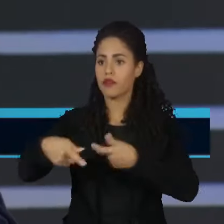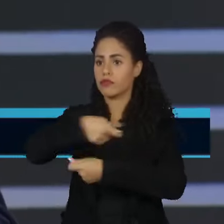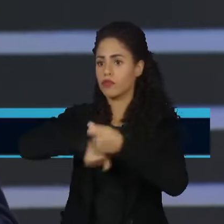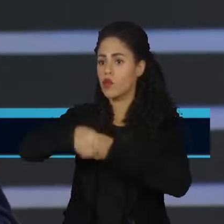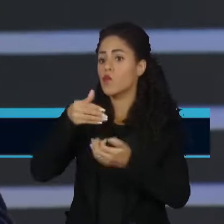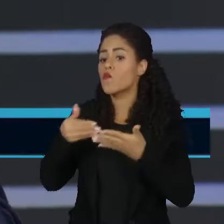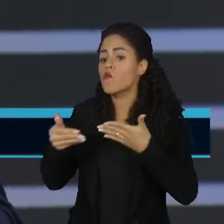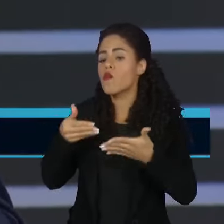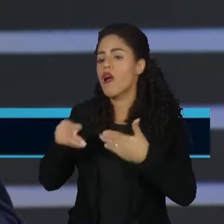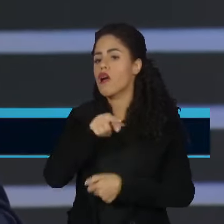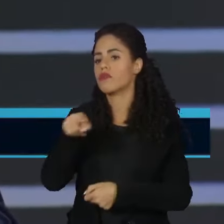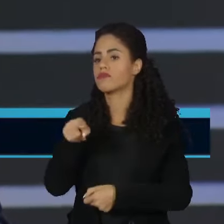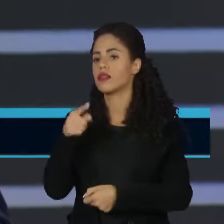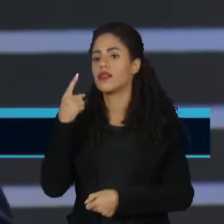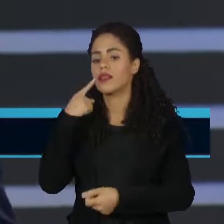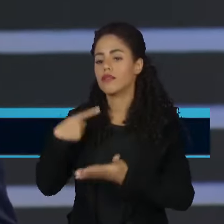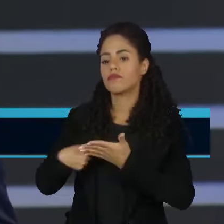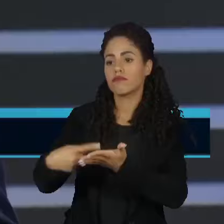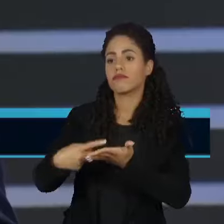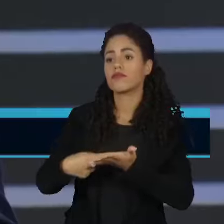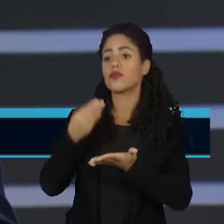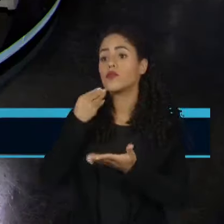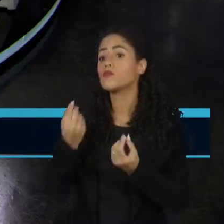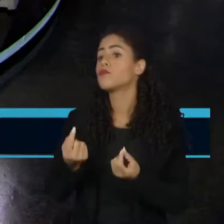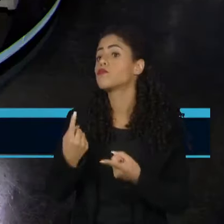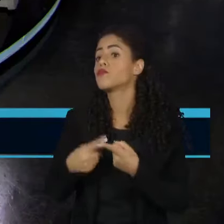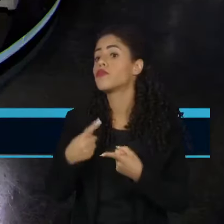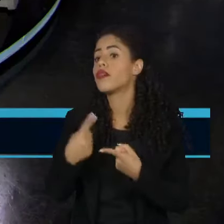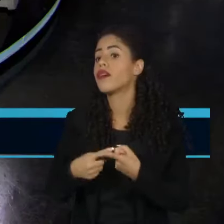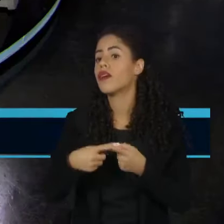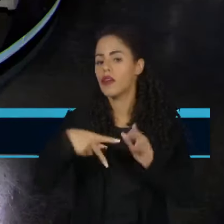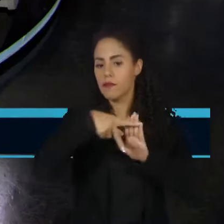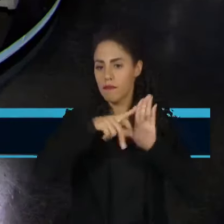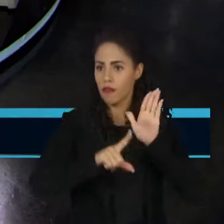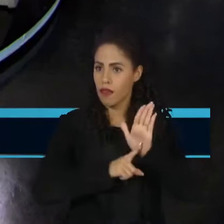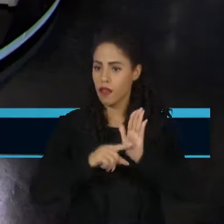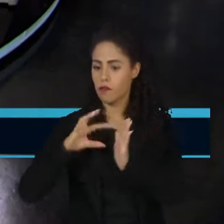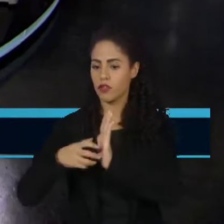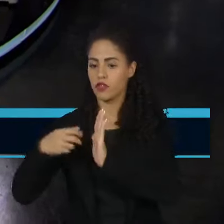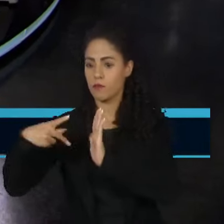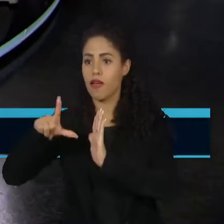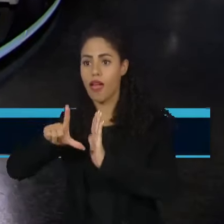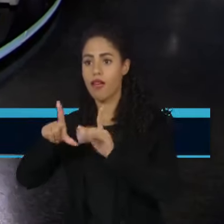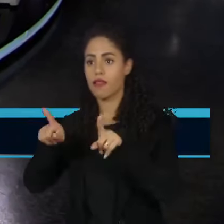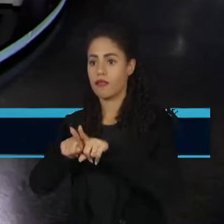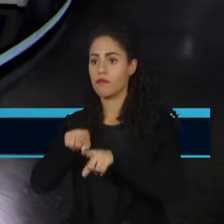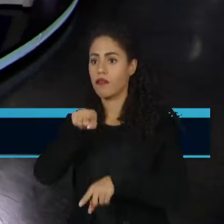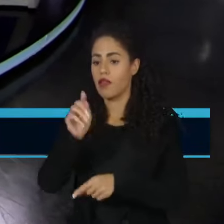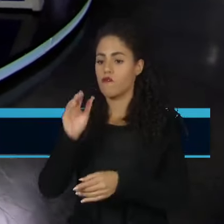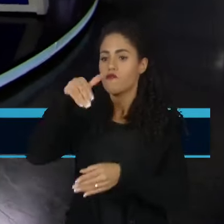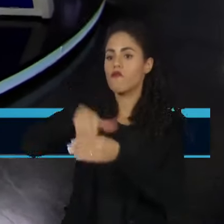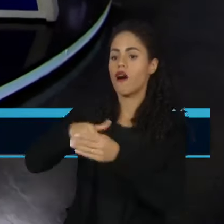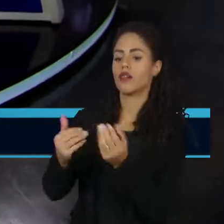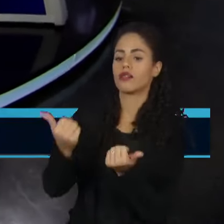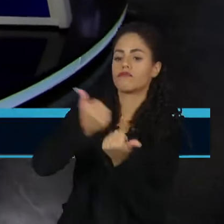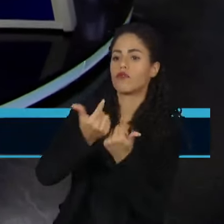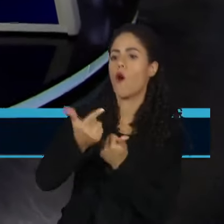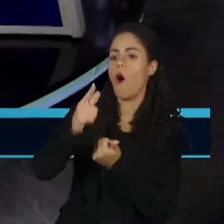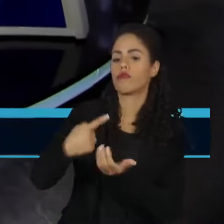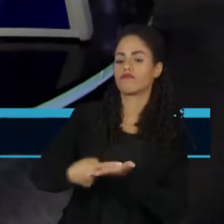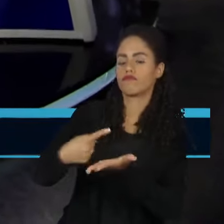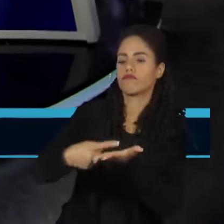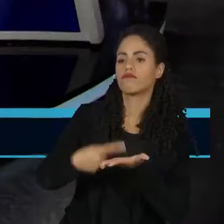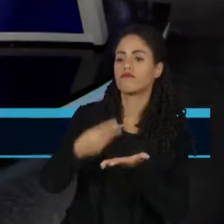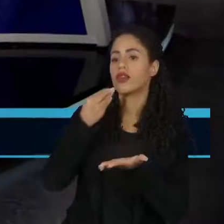qualquer um, ele está fazendo essa negociação. Porque o PL já disse, o Partido Liberal, vota no candidato dele se ele assumir compromissos com